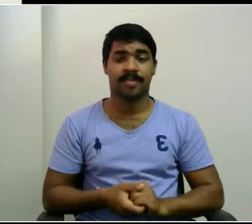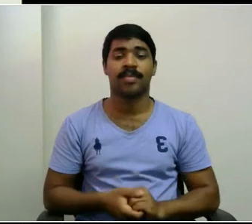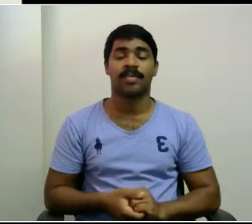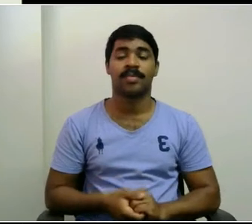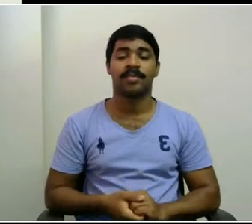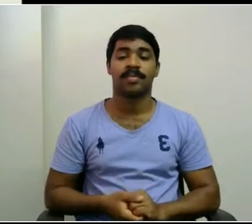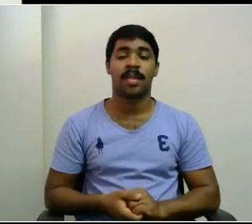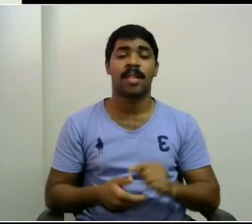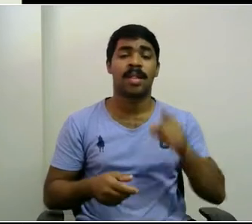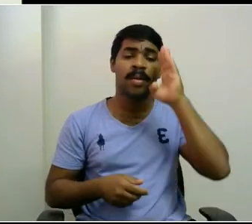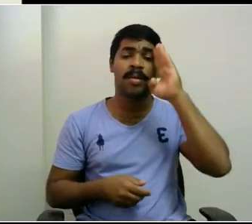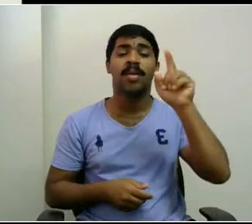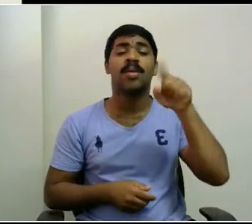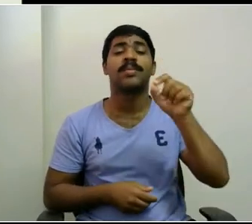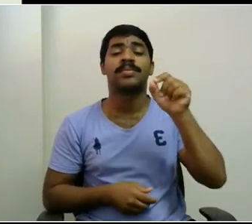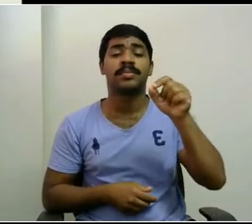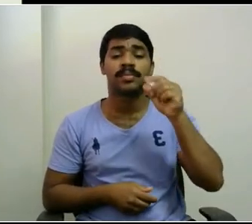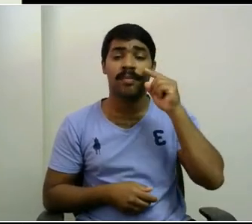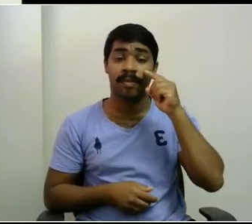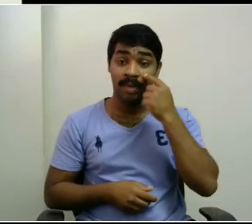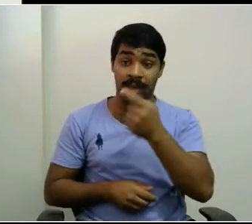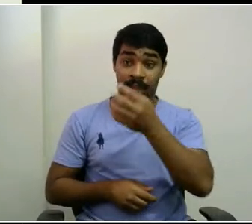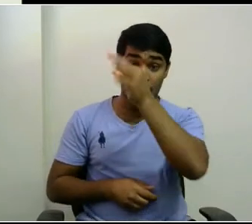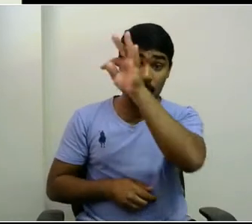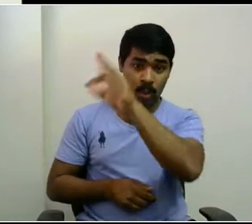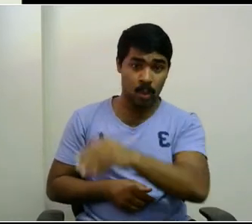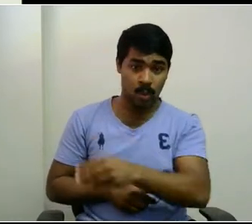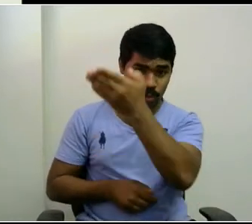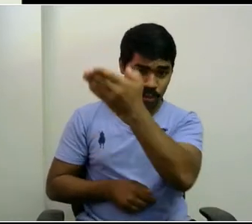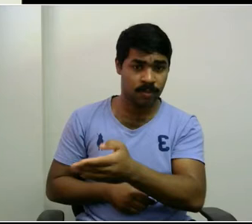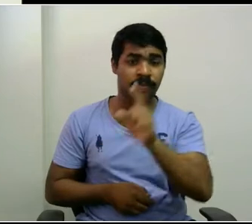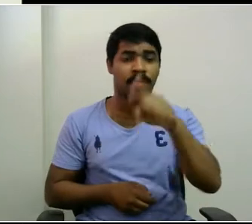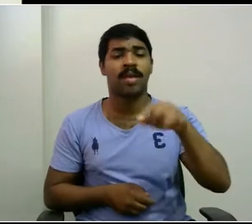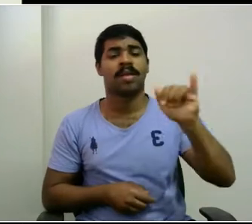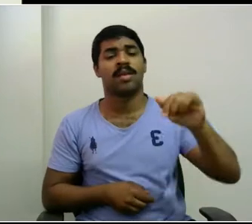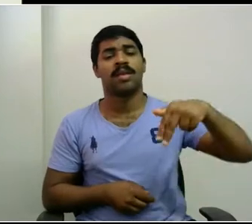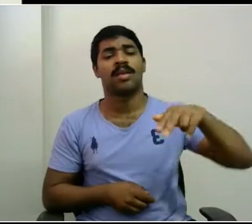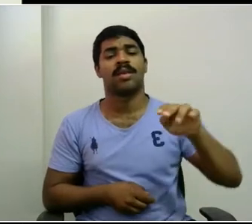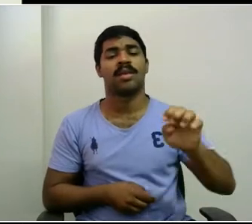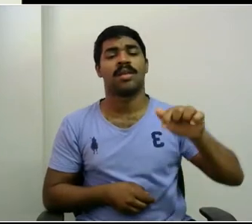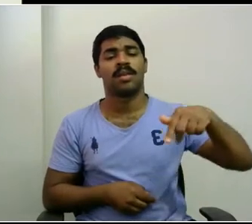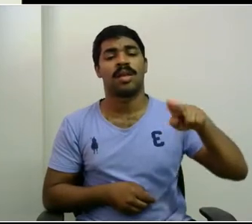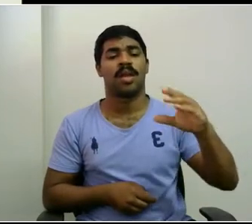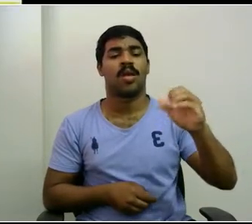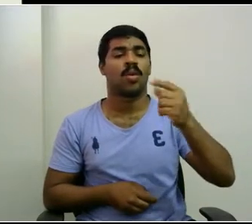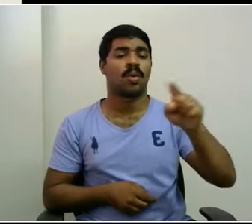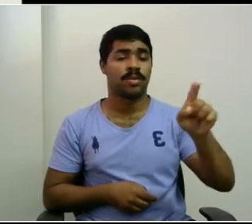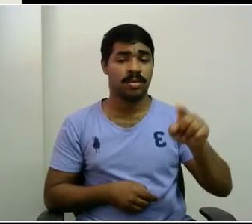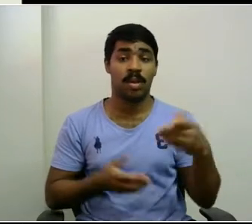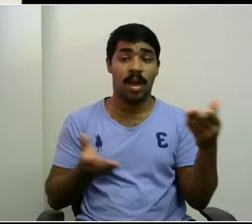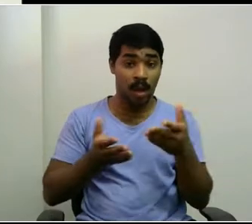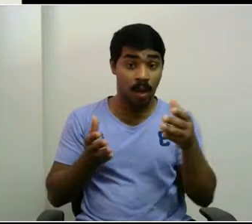todos esses daqui são exemplos de inequação do primeiro grau. Tá? Vamos ver eles com mais detalhes a partir de